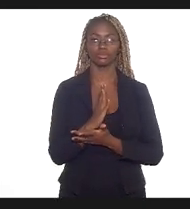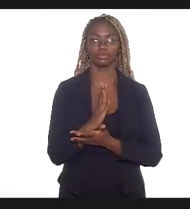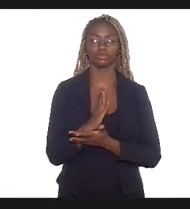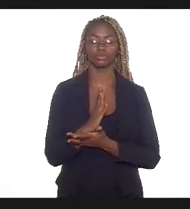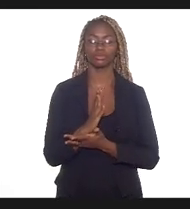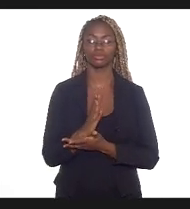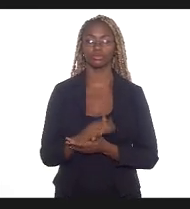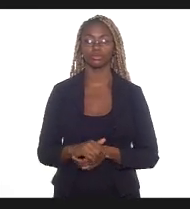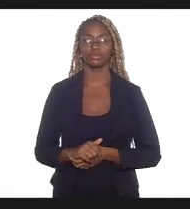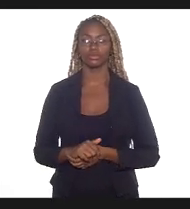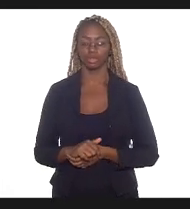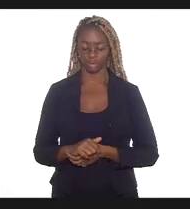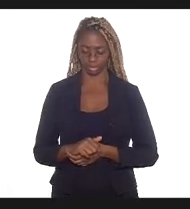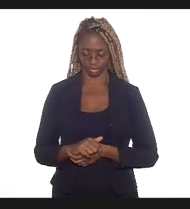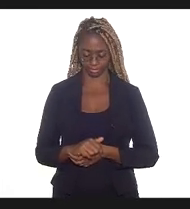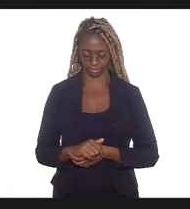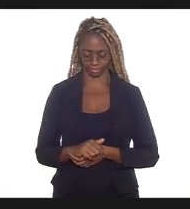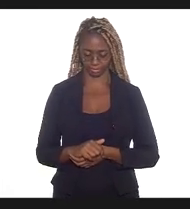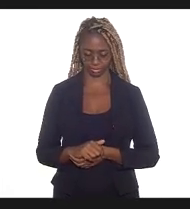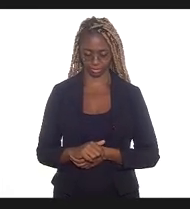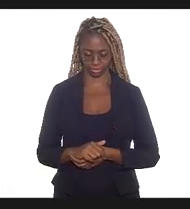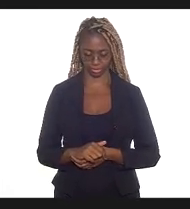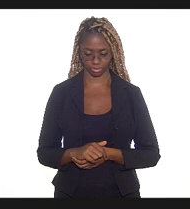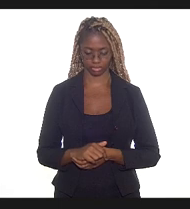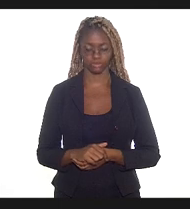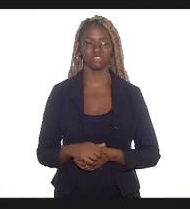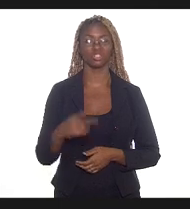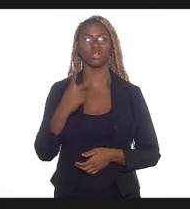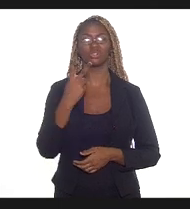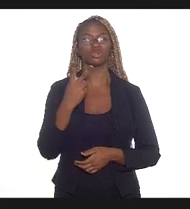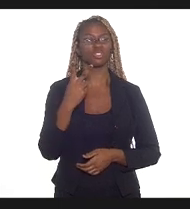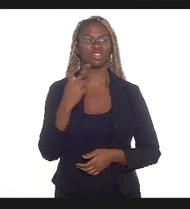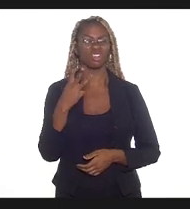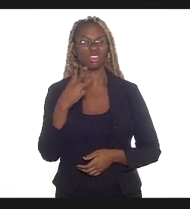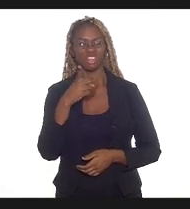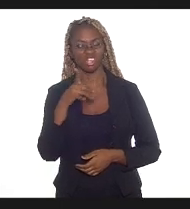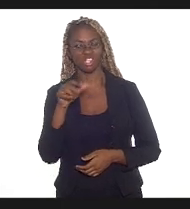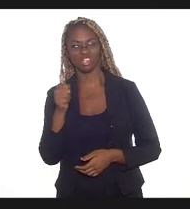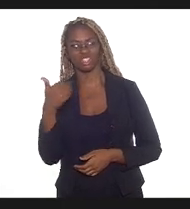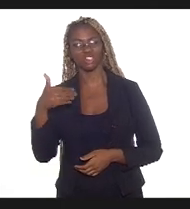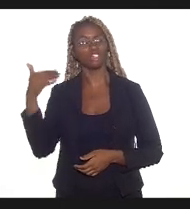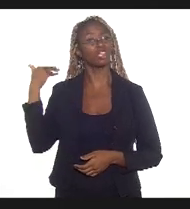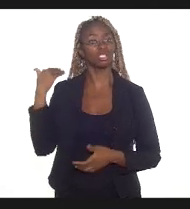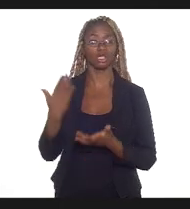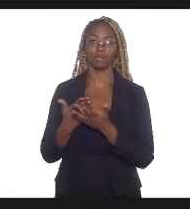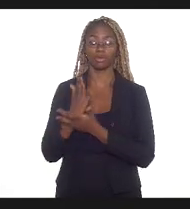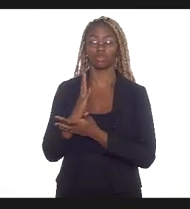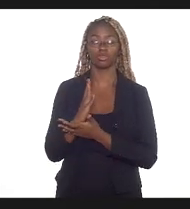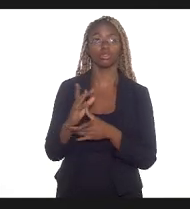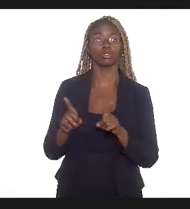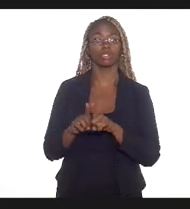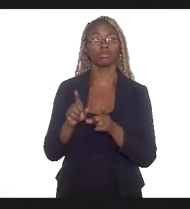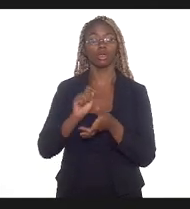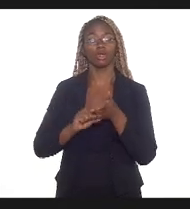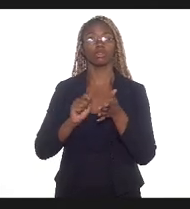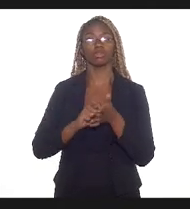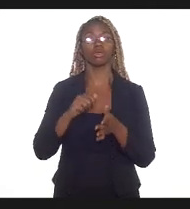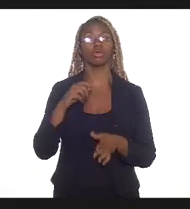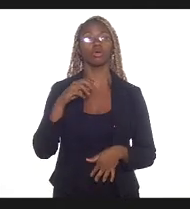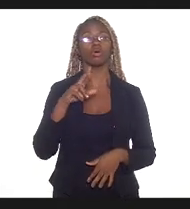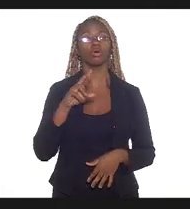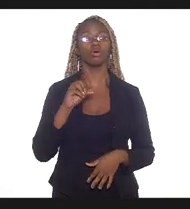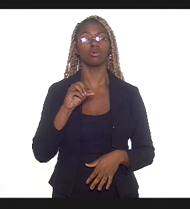verdade, sancionado, virou lei há 2, 3 dias atrás, que é de autoria do deputado Rodrigo Amorim e que, com outros